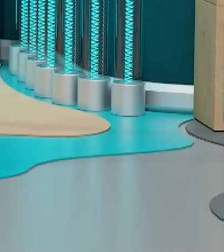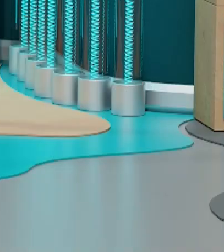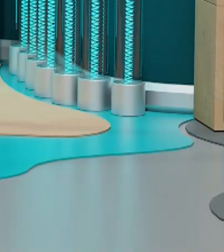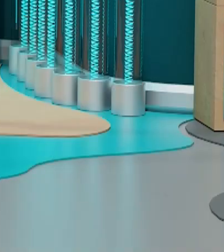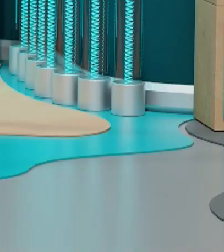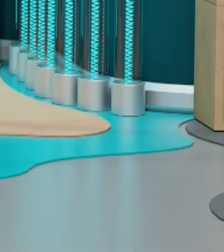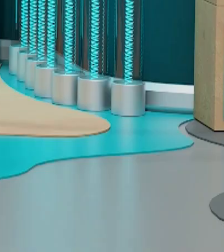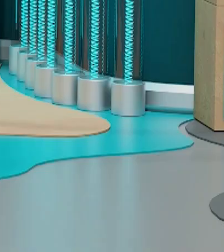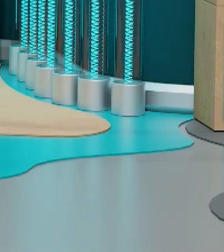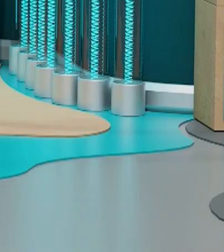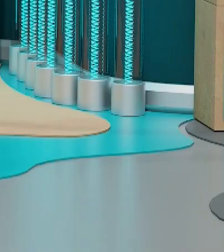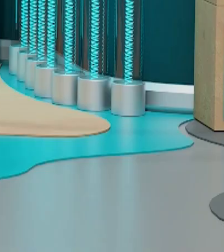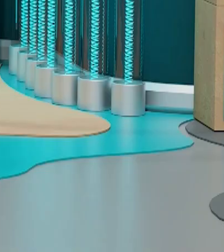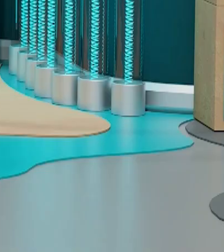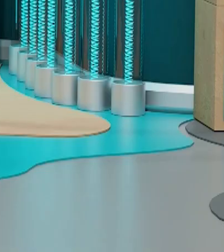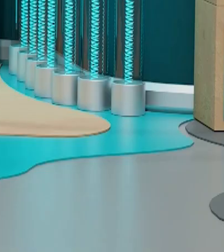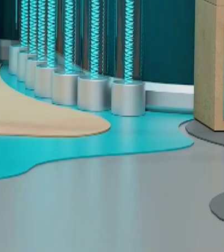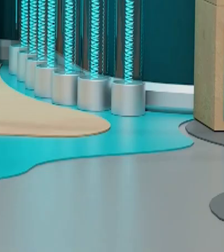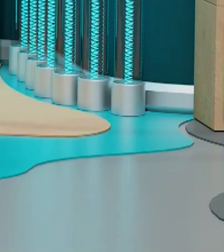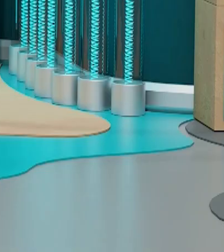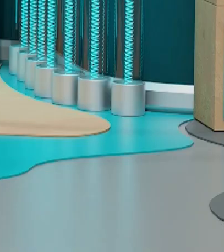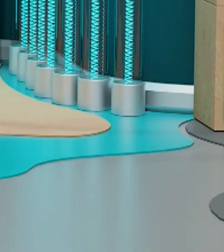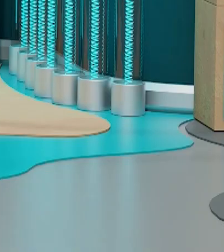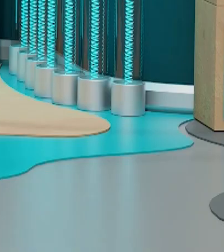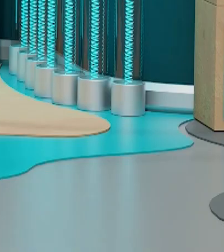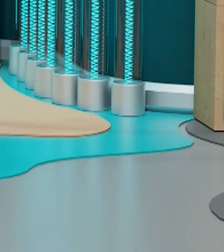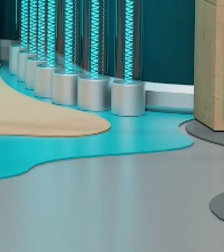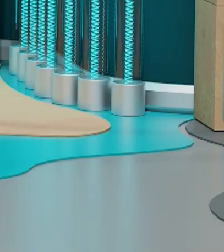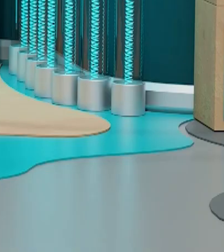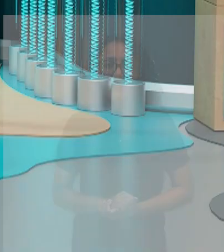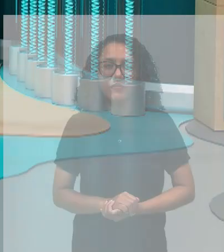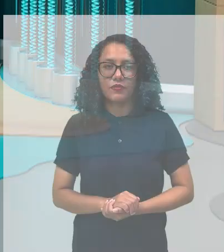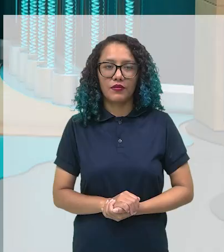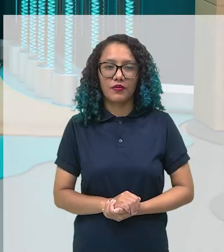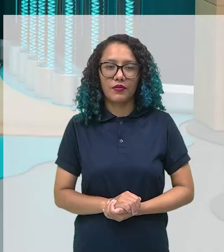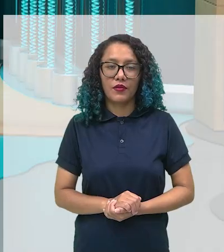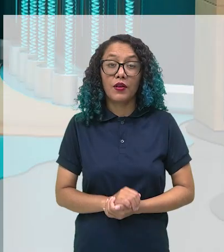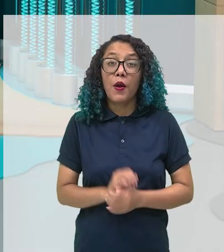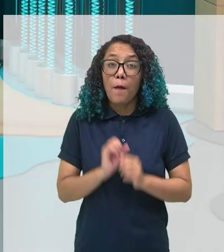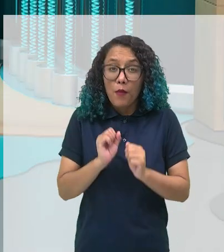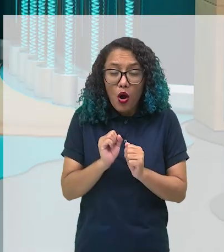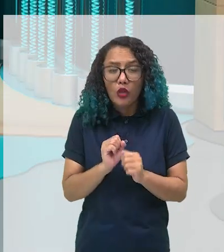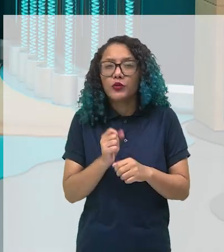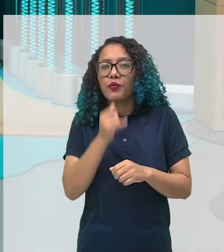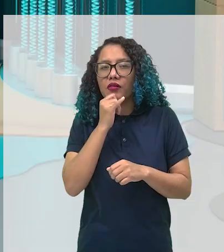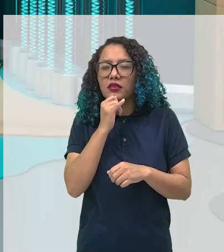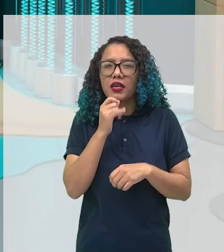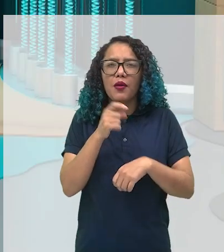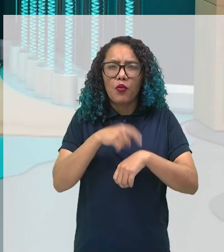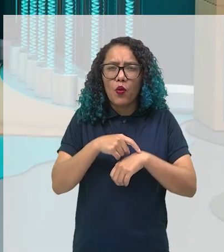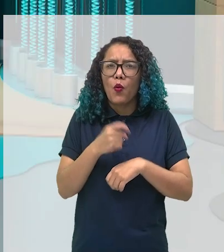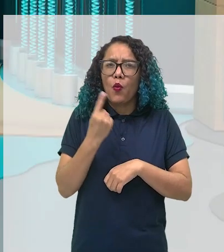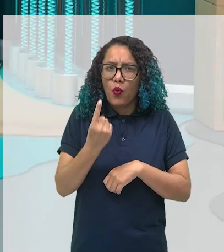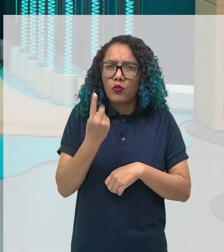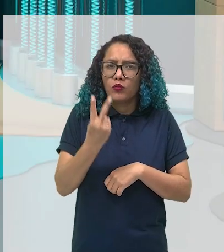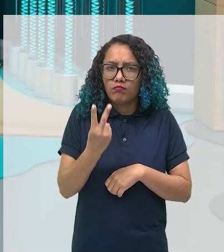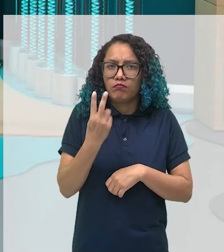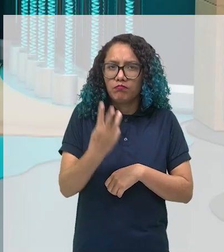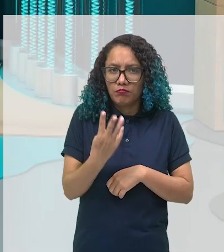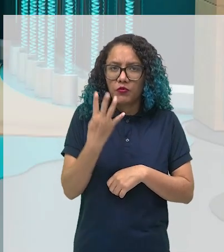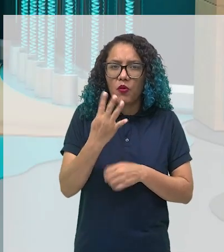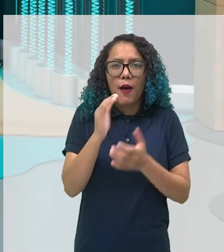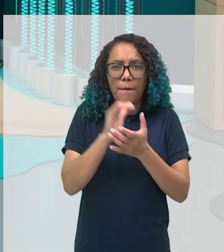3, 4. 1, 2, 3, 4. 1, 2, 3, 4. Então, isso daí é um ritmo 4x4,